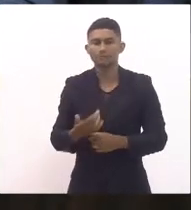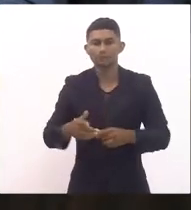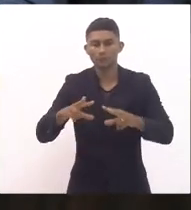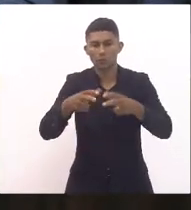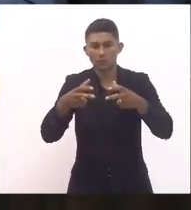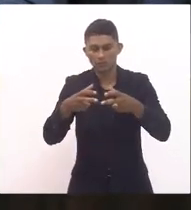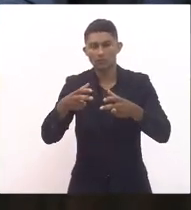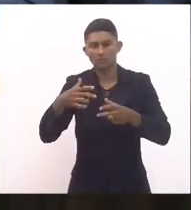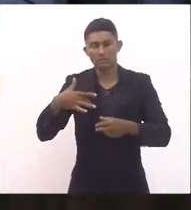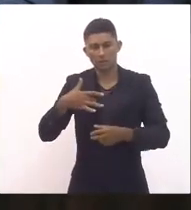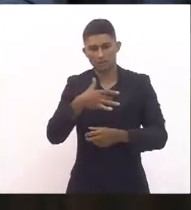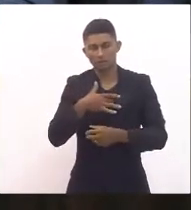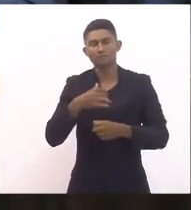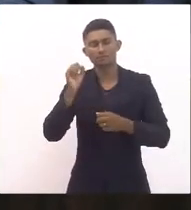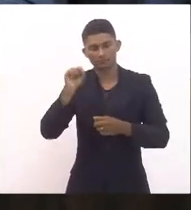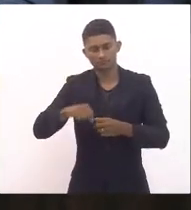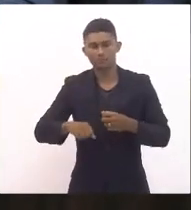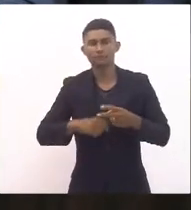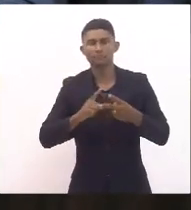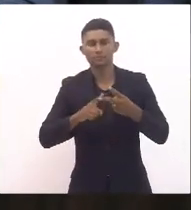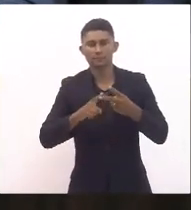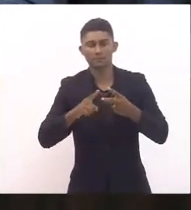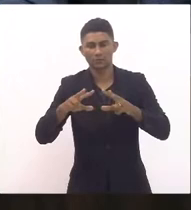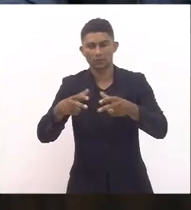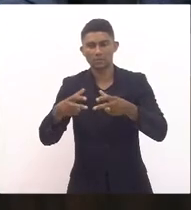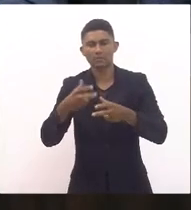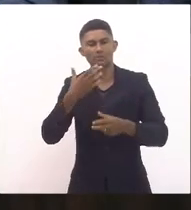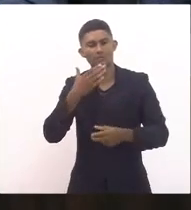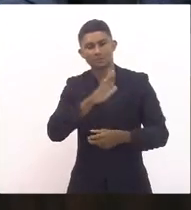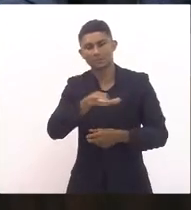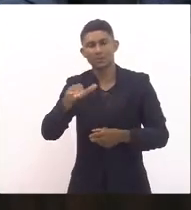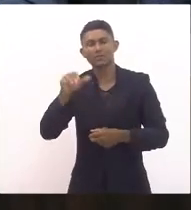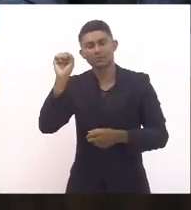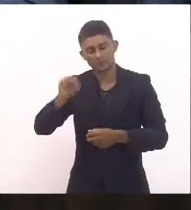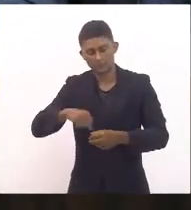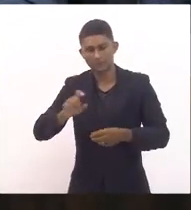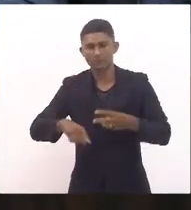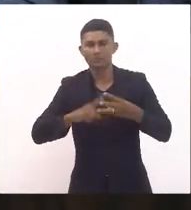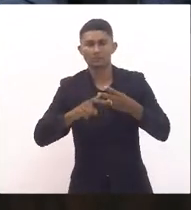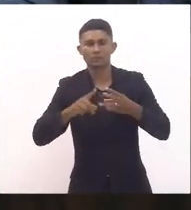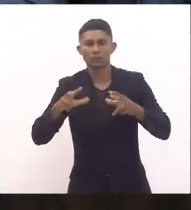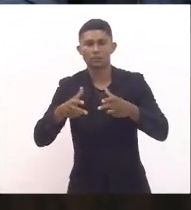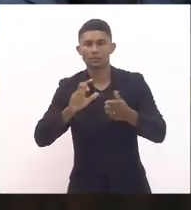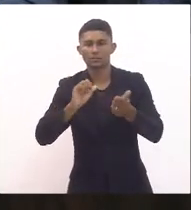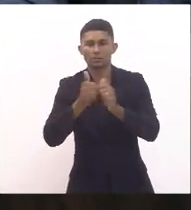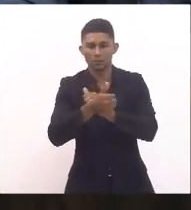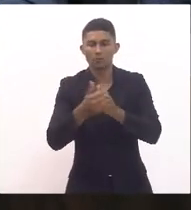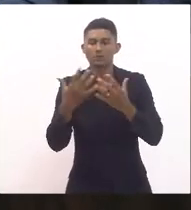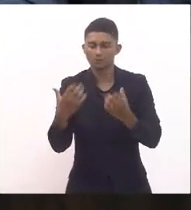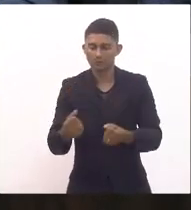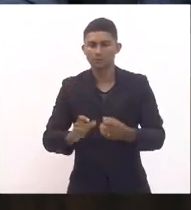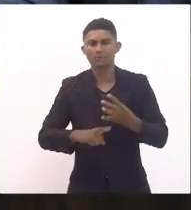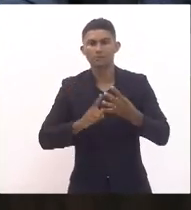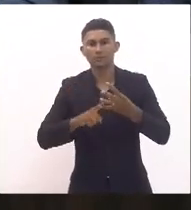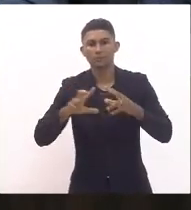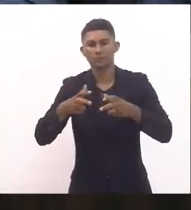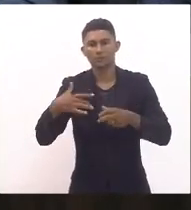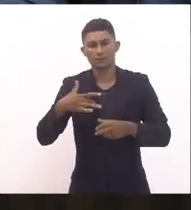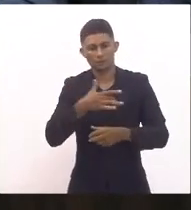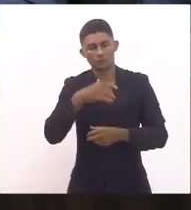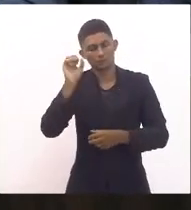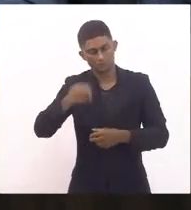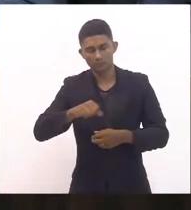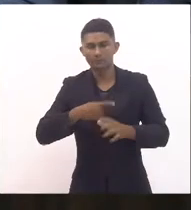Justiça pela Constitucionalidade, assunto da criança, adolescente e do idoso, favorável. Esporte e lazer, favorável. Saúde, favorável. De orçamento,